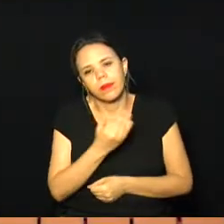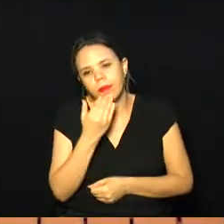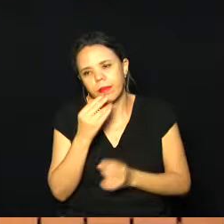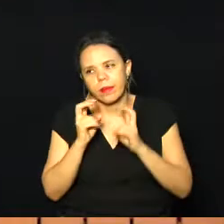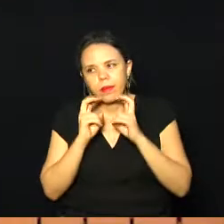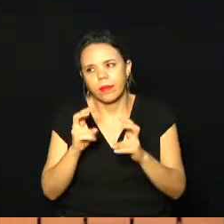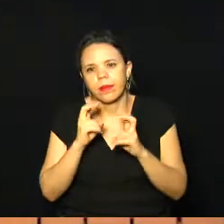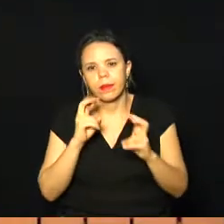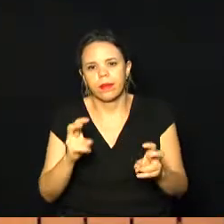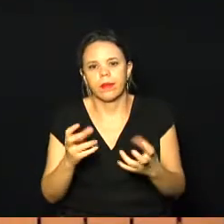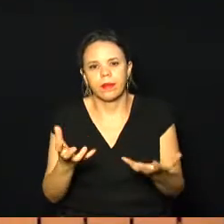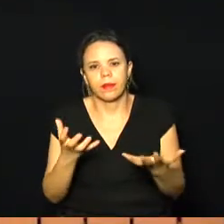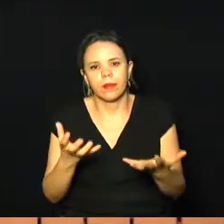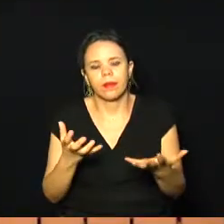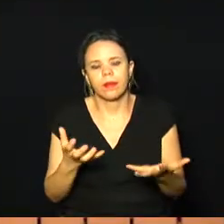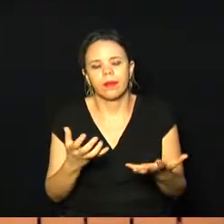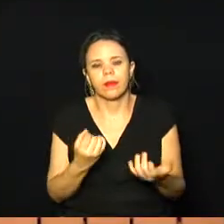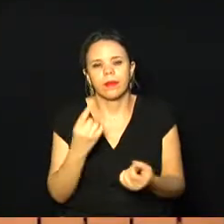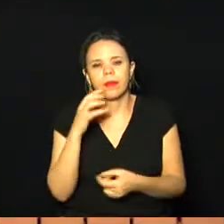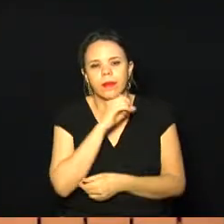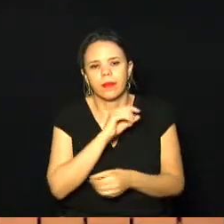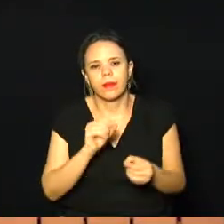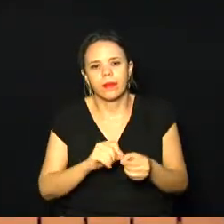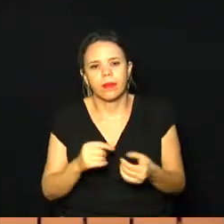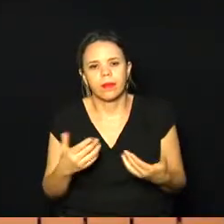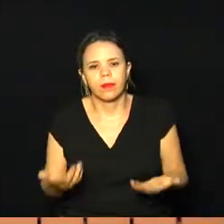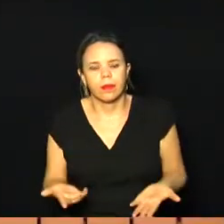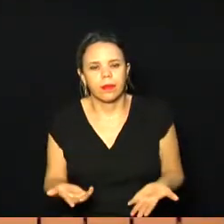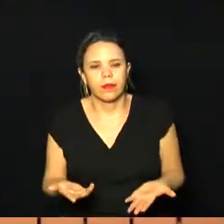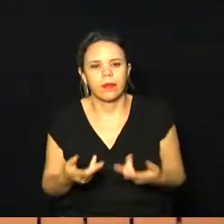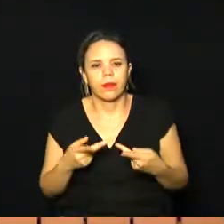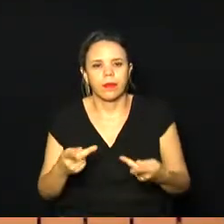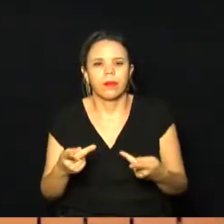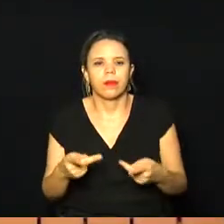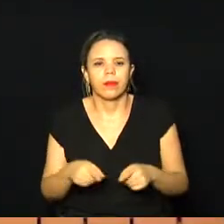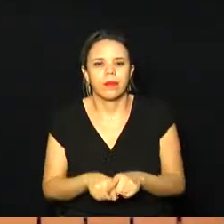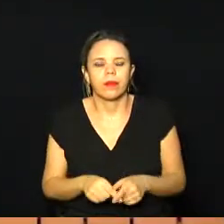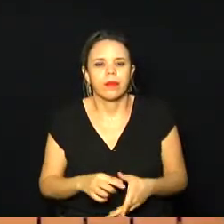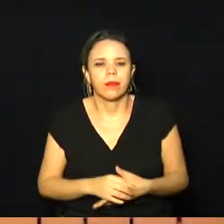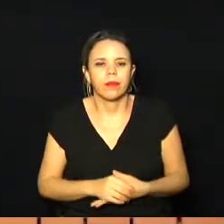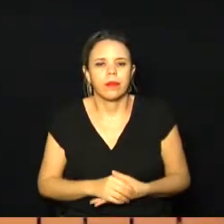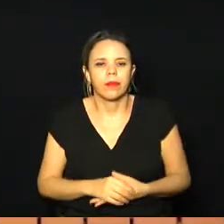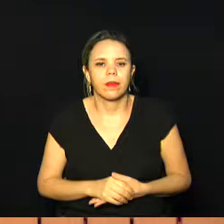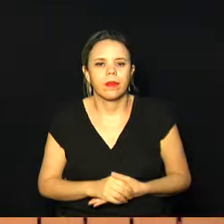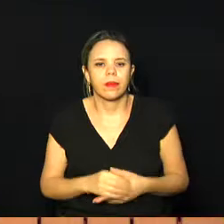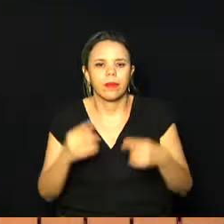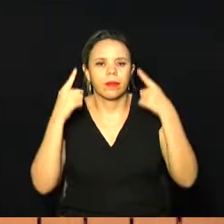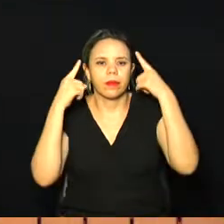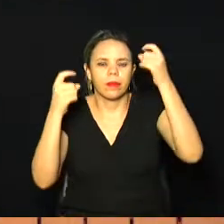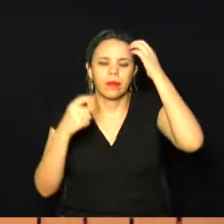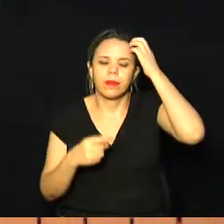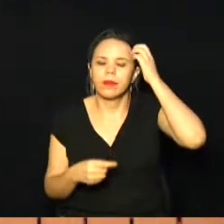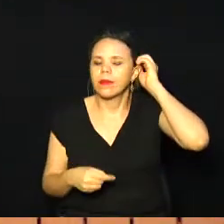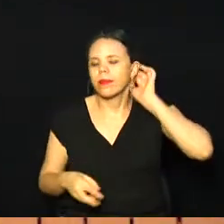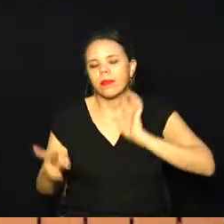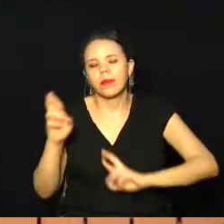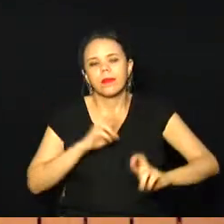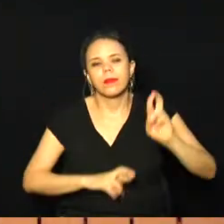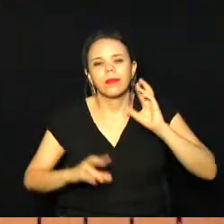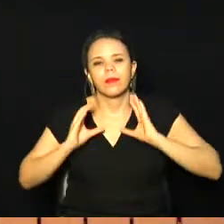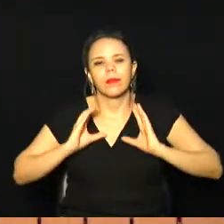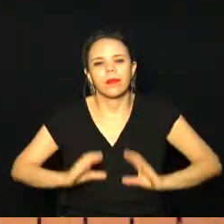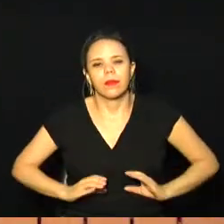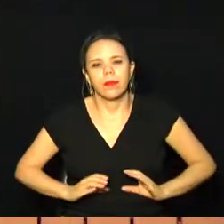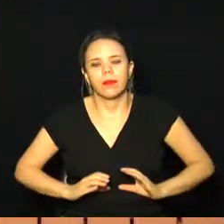ajuda, querendo que algo seja feito. Esse é o chamado, então, o ciclo da violência, que analisa o comportamento